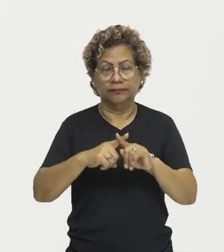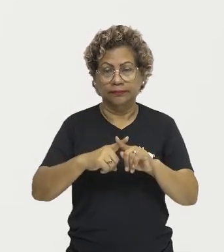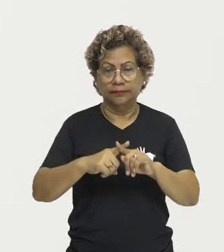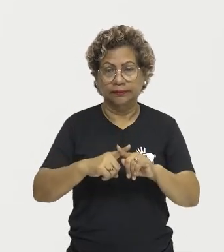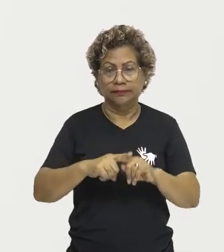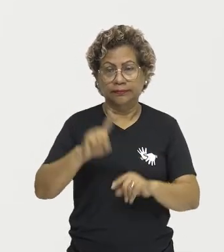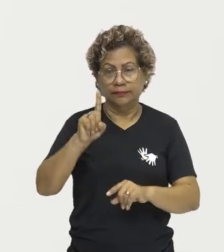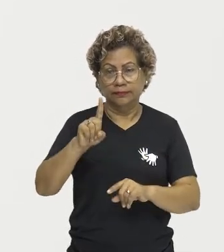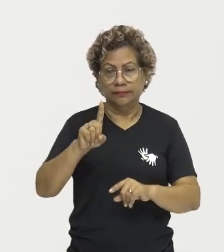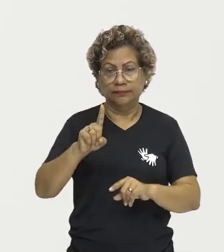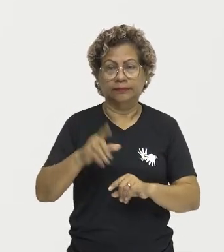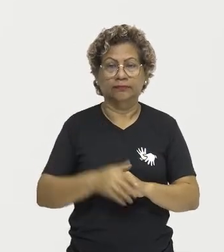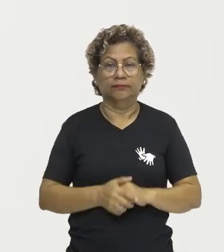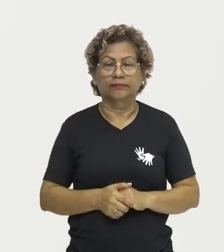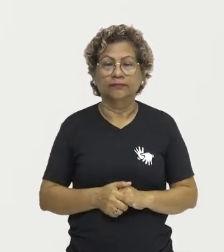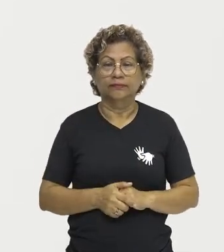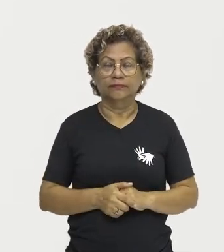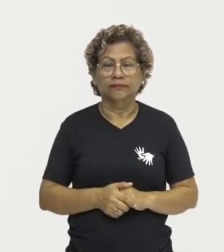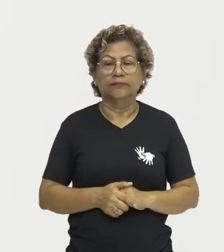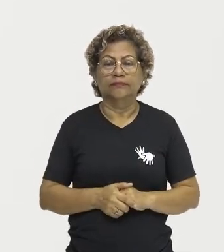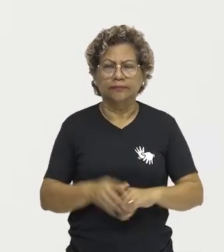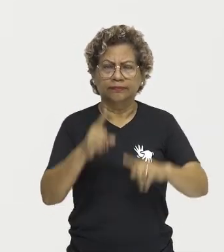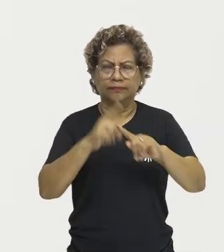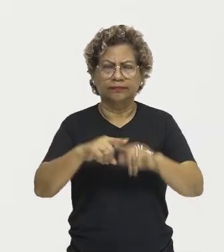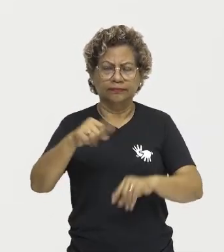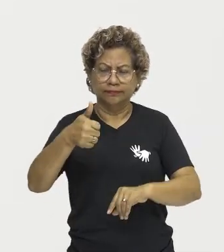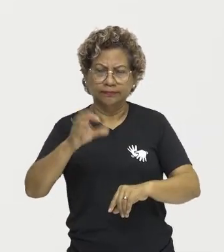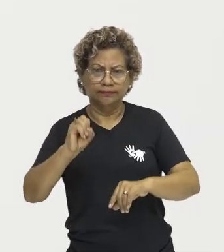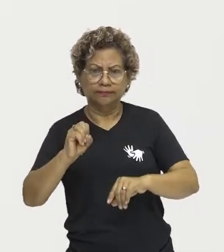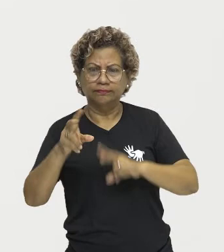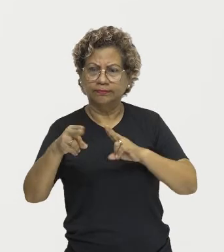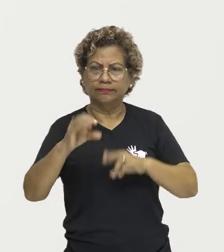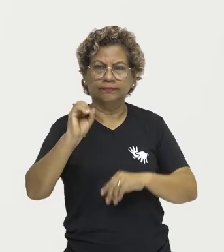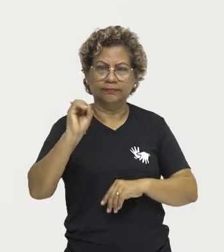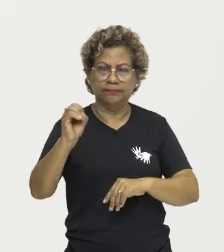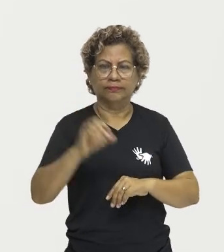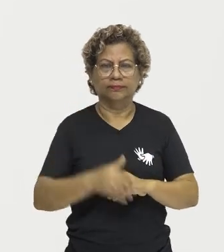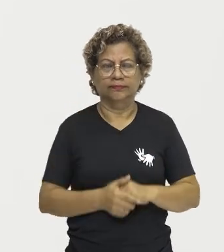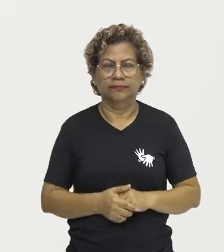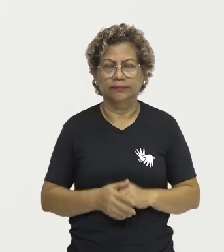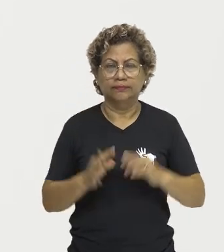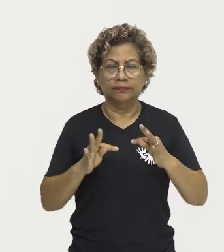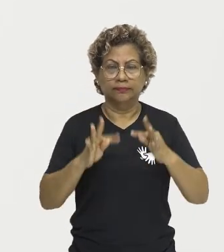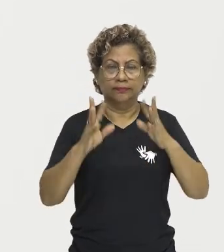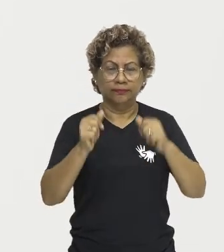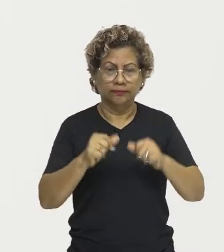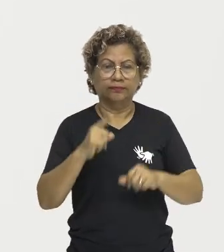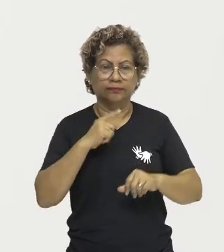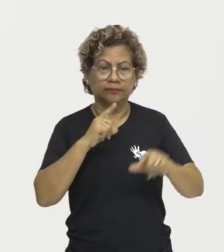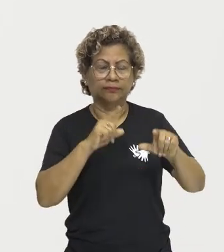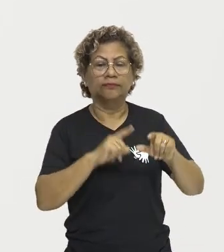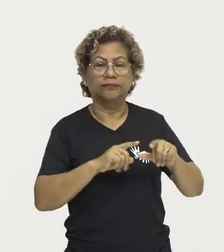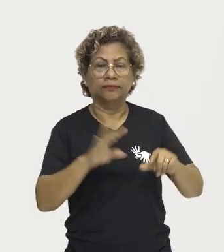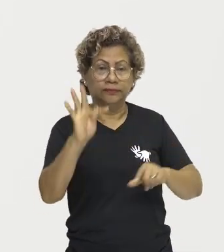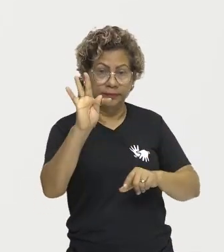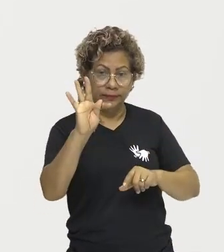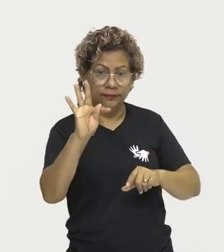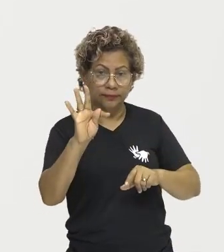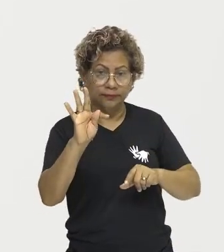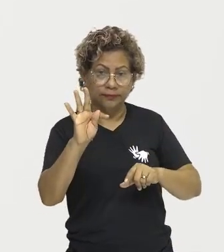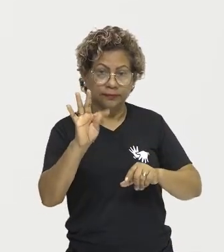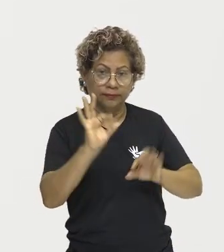vai ser igual a 0. Agora, eu separo os termos que tem a letra T. 1.000